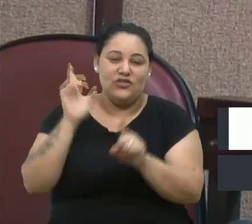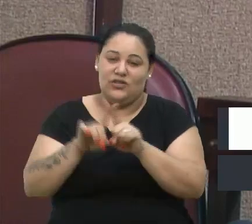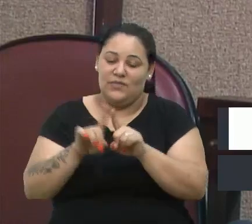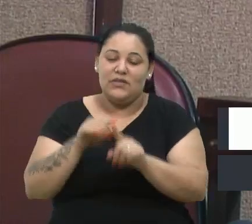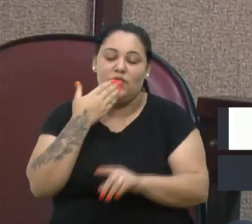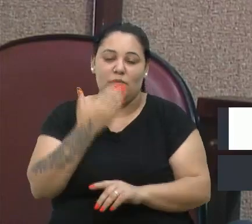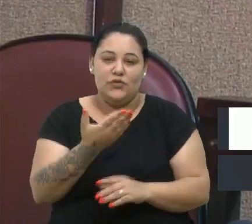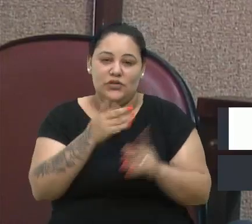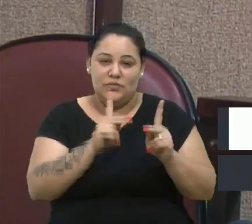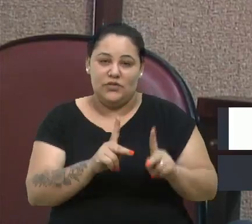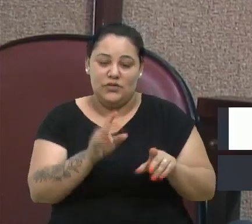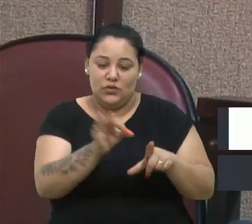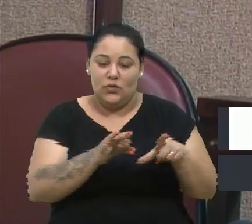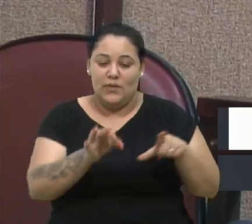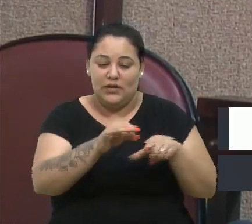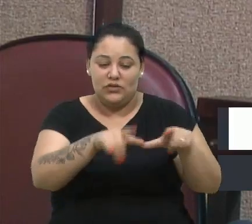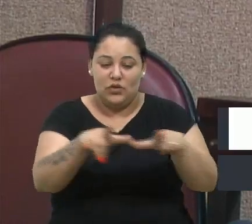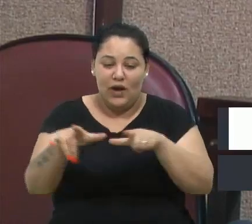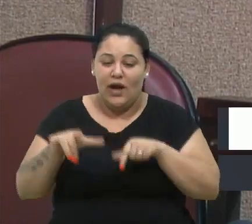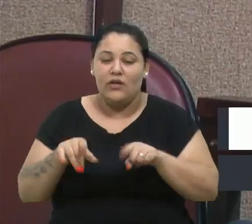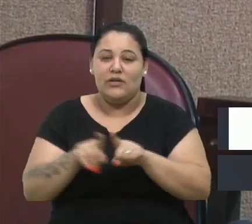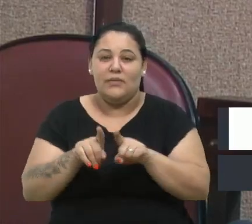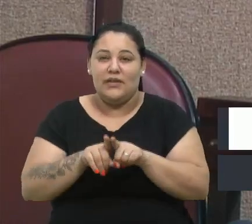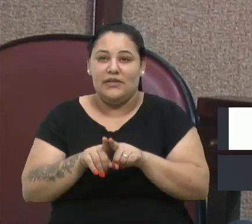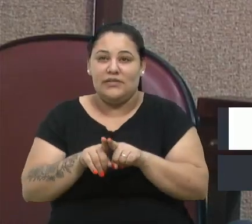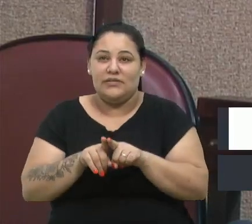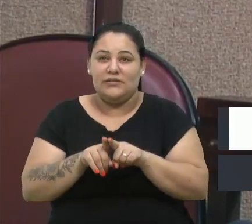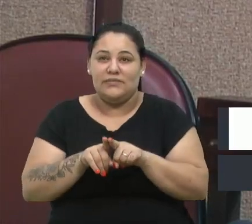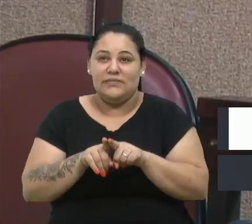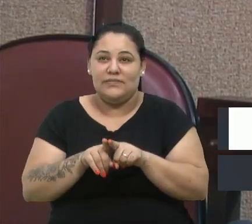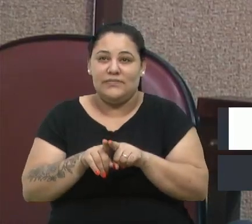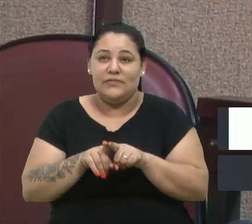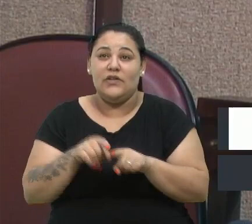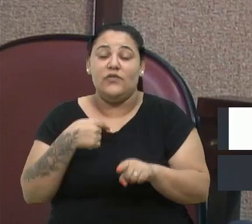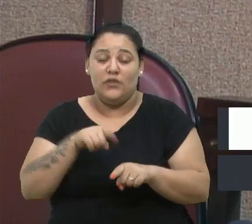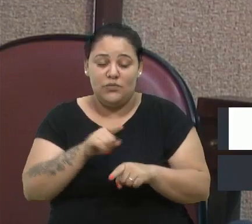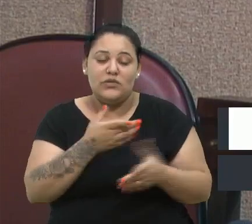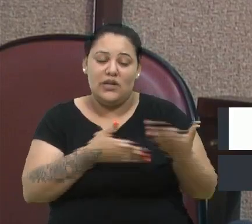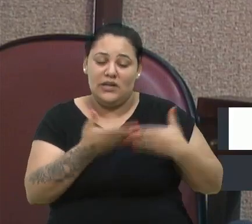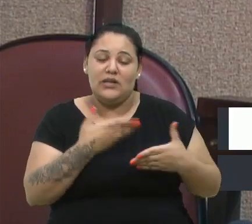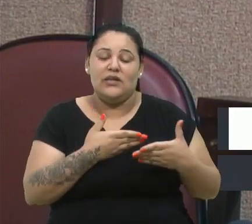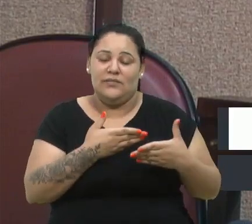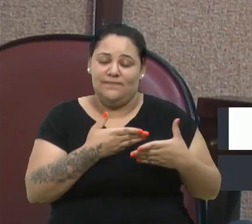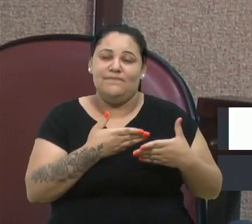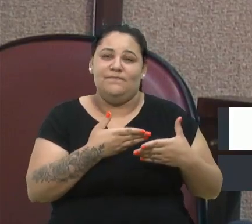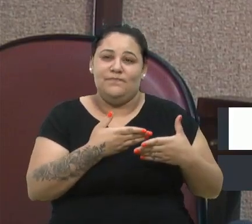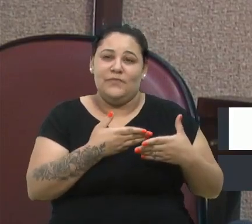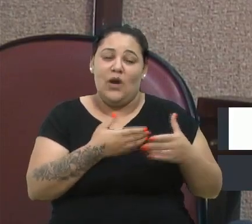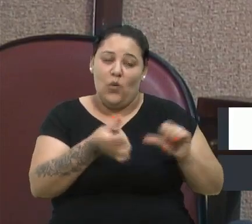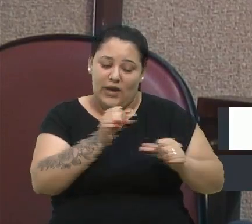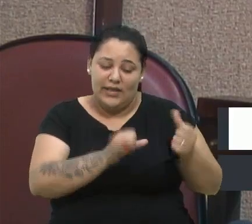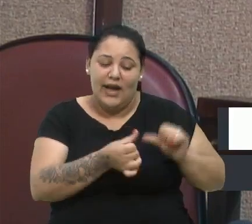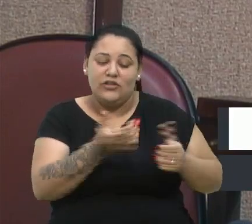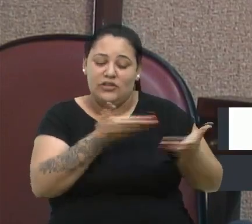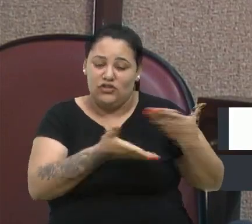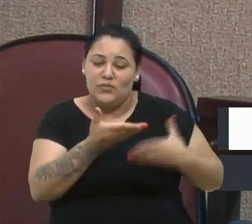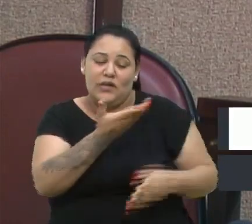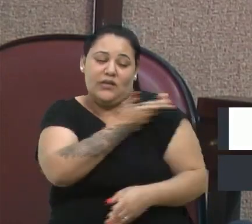comércio local e também das grandes redes, vamos caprichar na capacitação, treinamento e